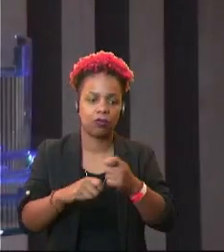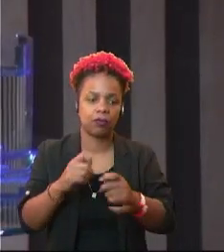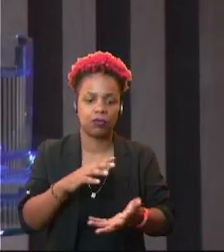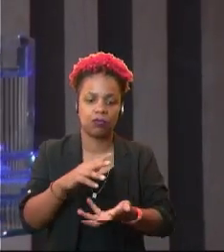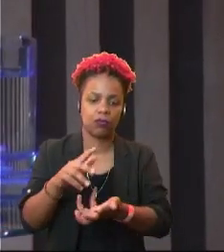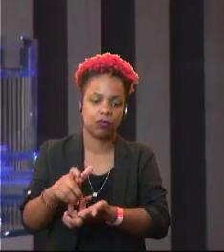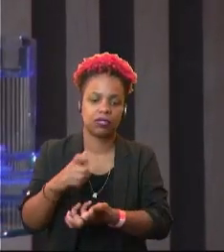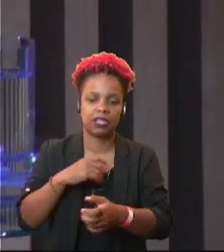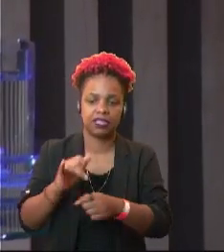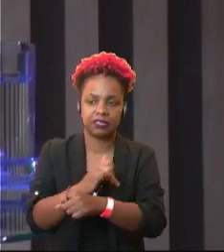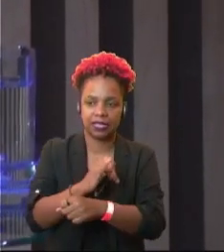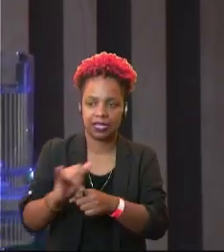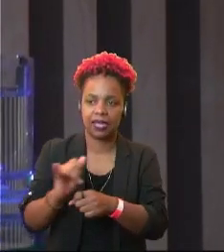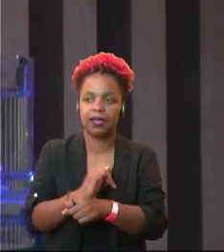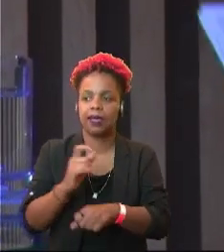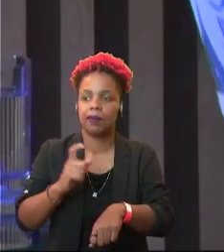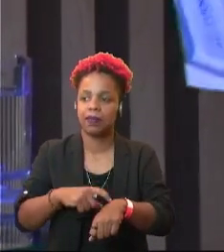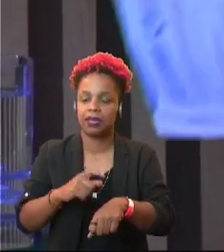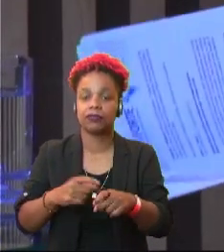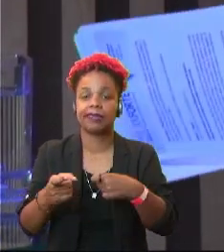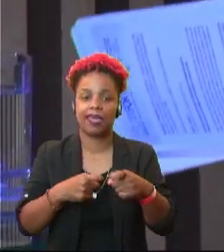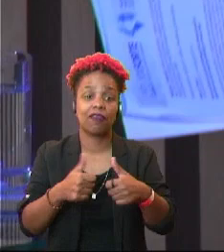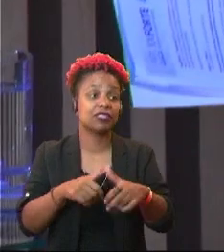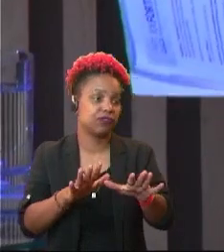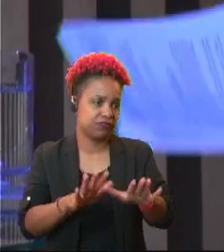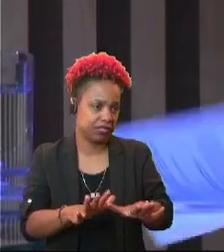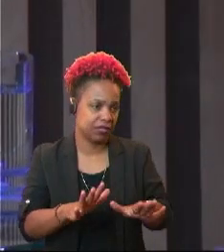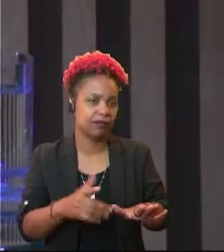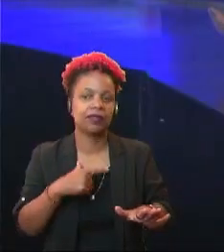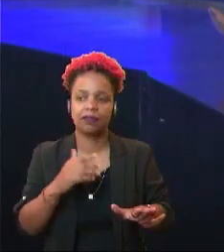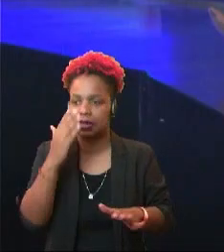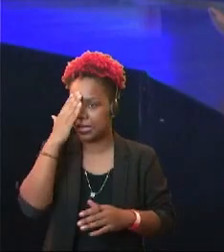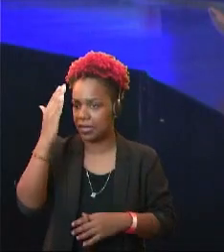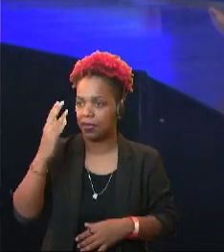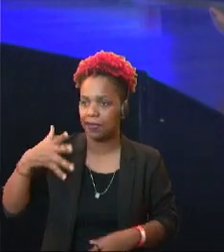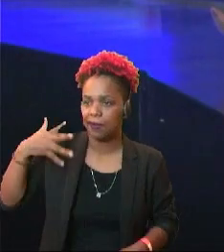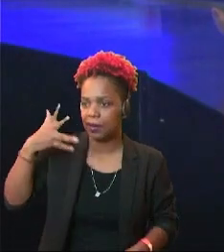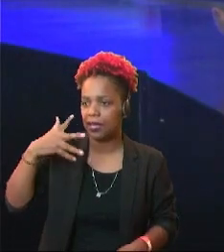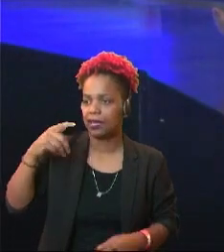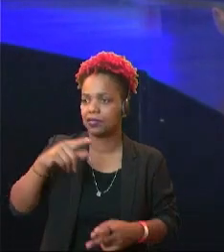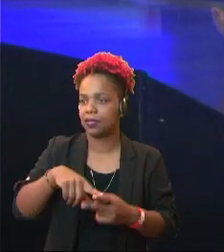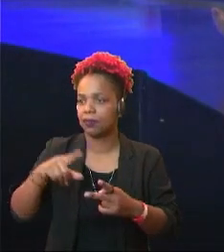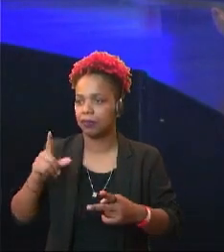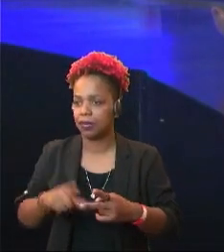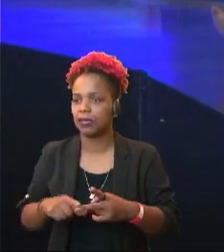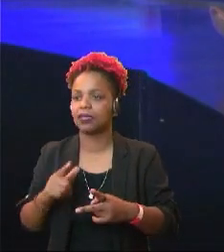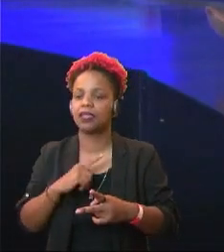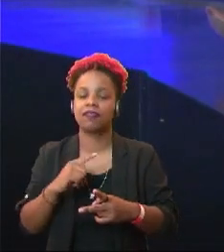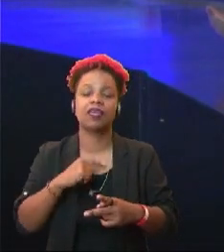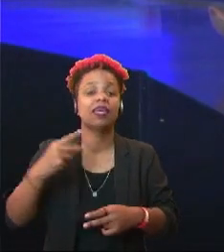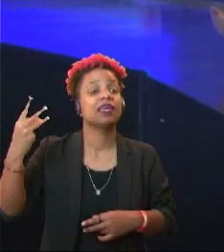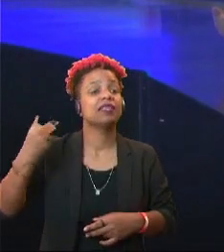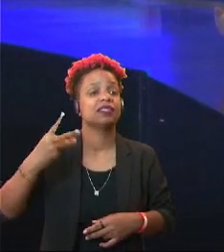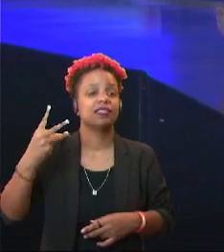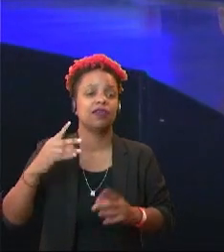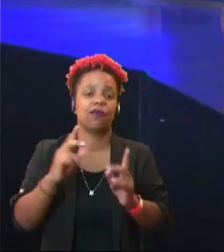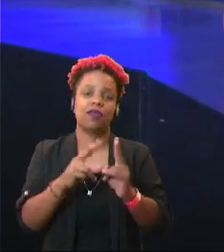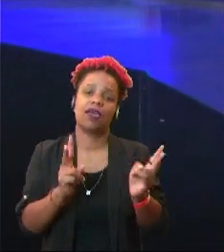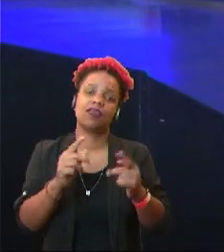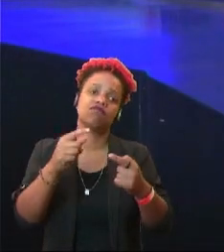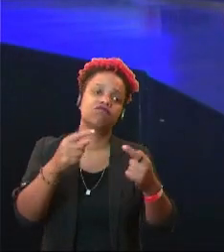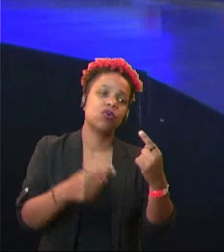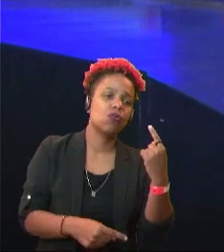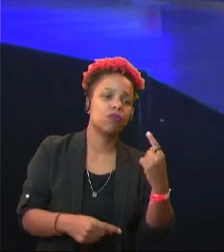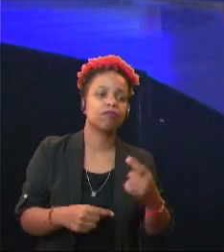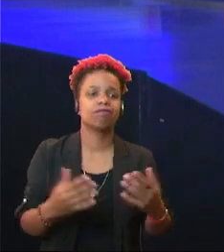Global e Parcerias Estratégicas em Tempo de Guerra. Eu queria agradecer as nossas duas panelistas e a nossa terceira panelista que estava online. Infelizmente, o sinal